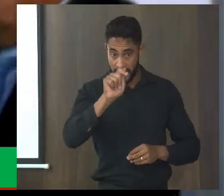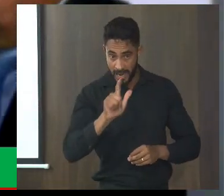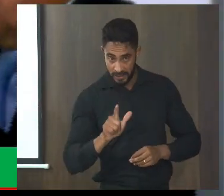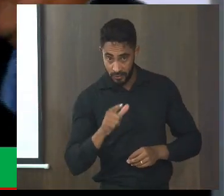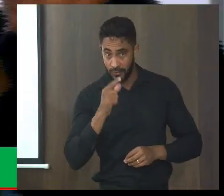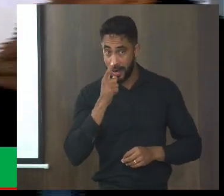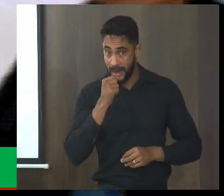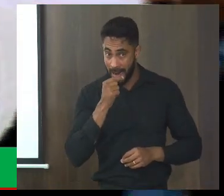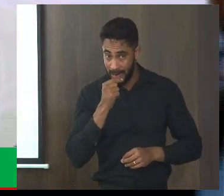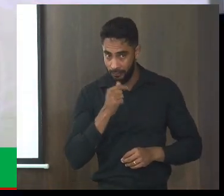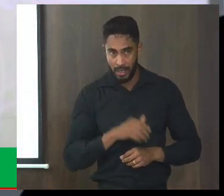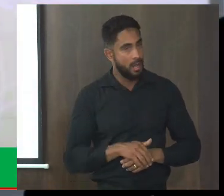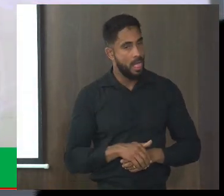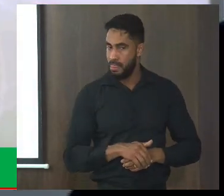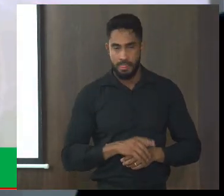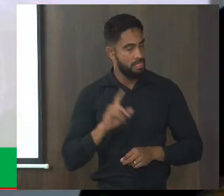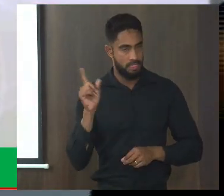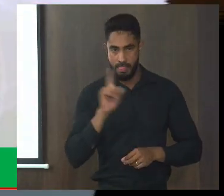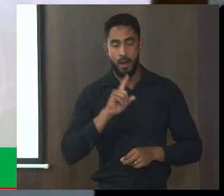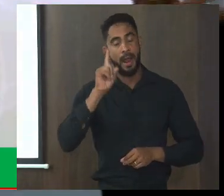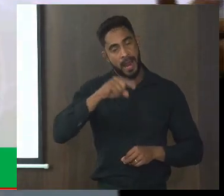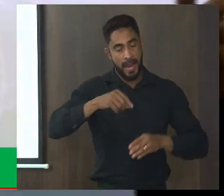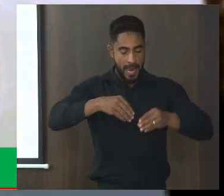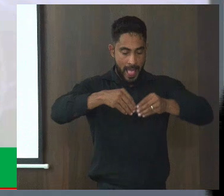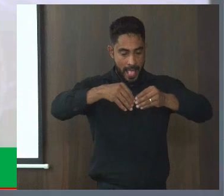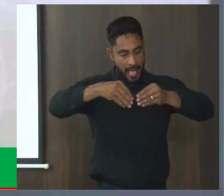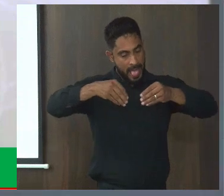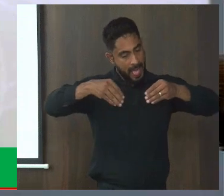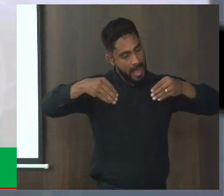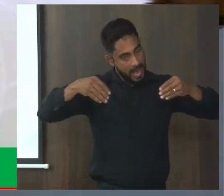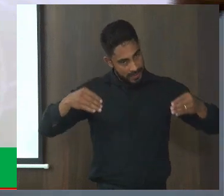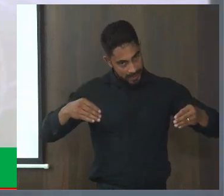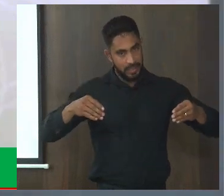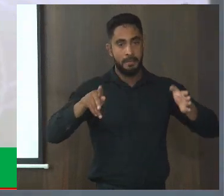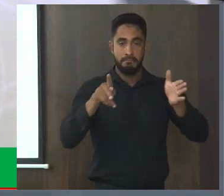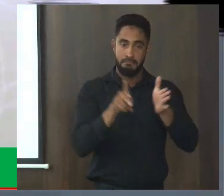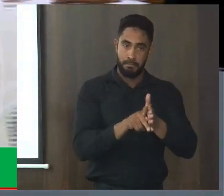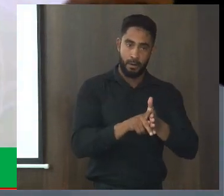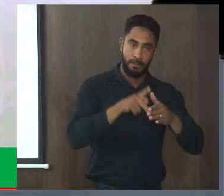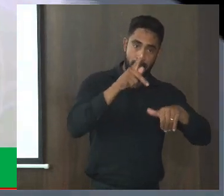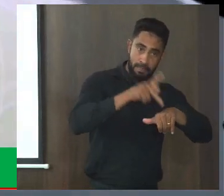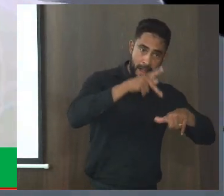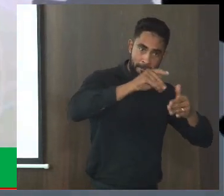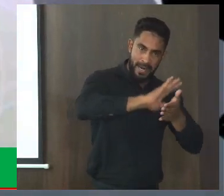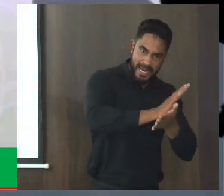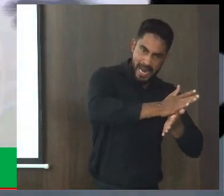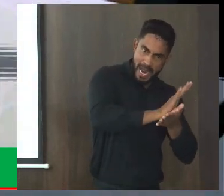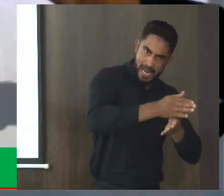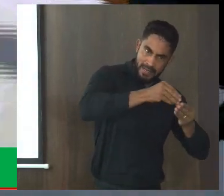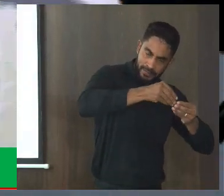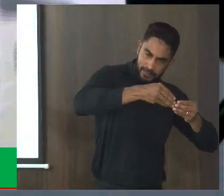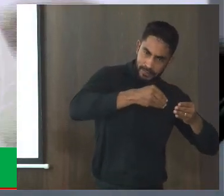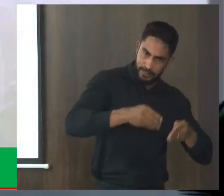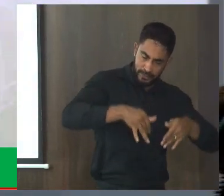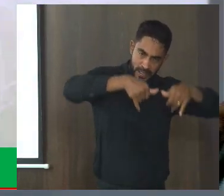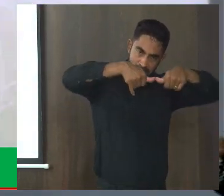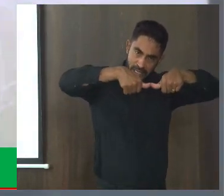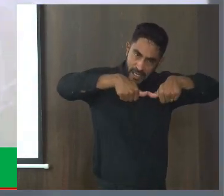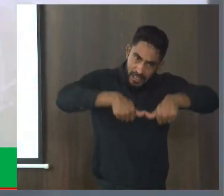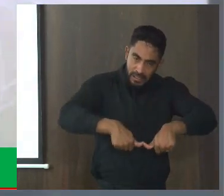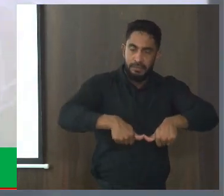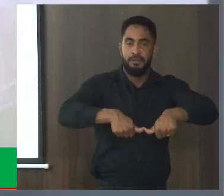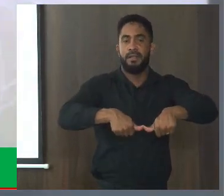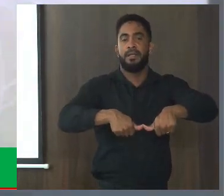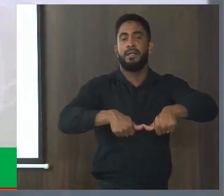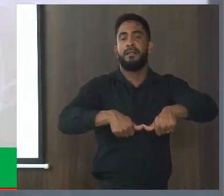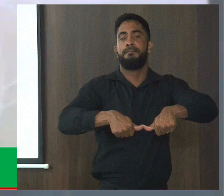No fundo aqui é uma areia que foi triturada dessas rochas e que ela fica aí e ela se decanta aí no